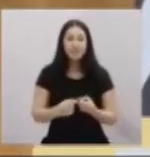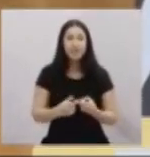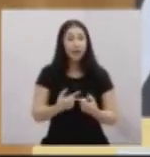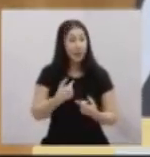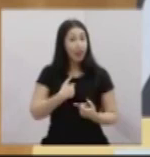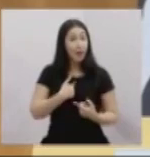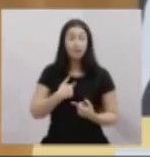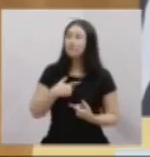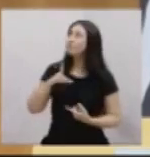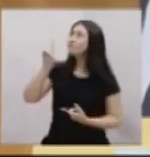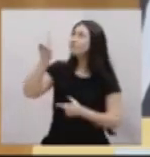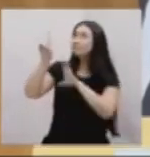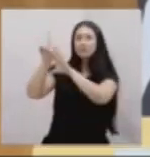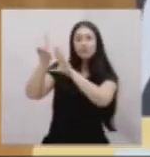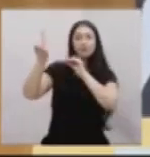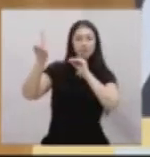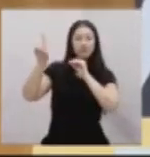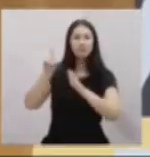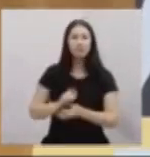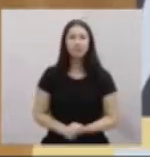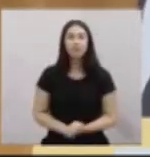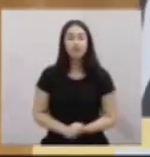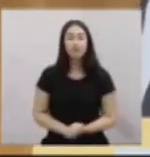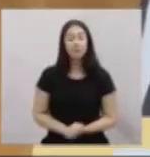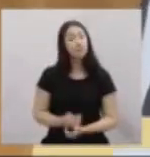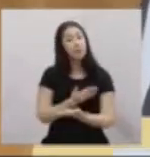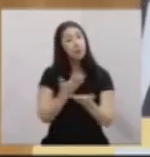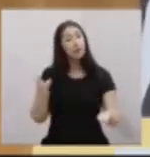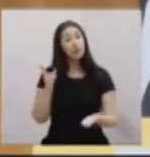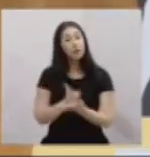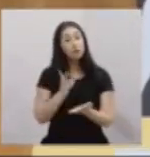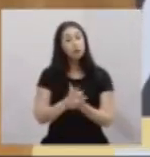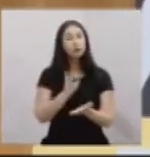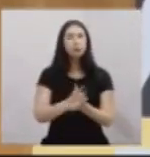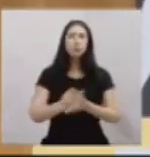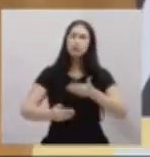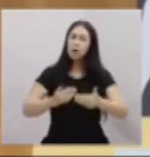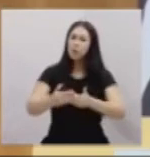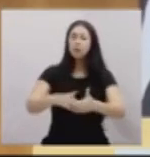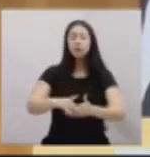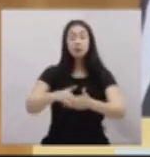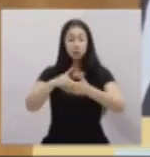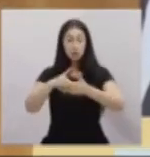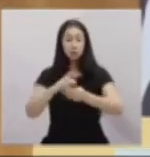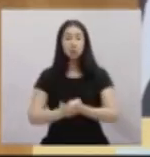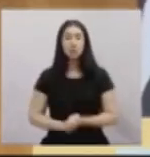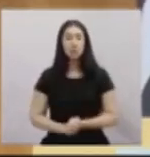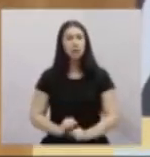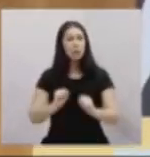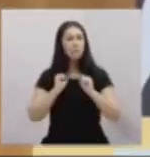sou imitador de Jesus Cristo. Que vocês continuem essa jornada de liderança e que